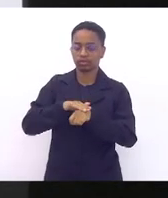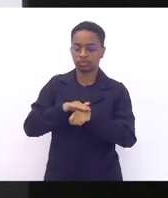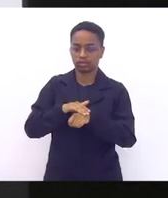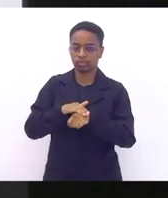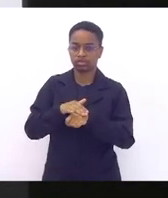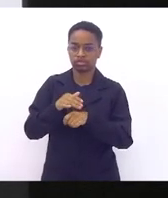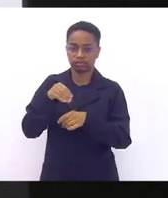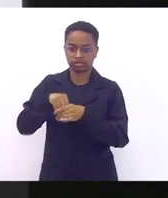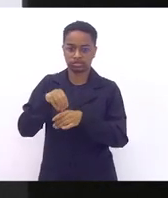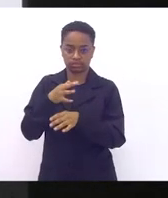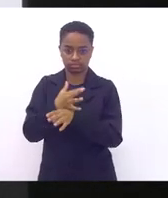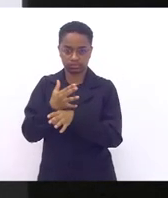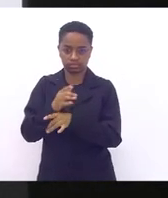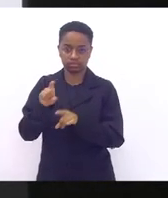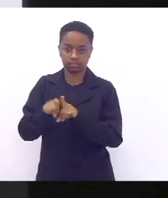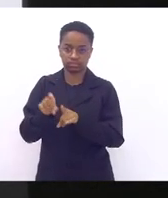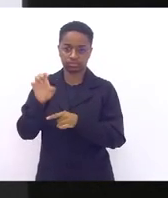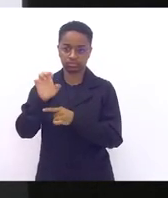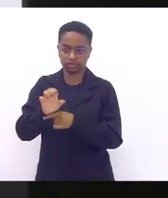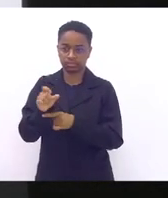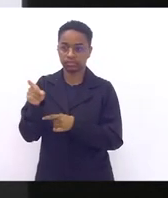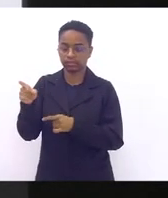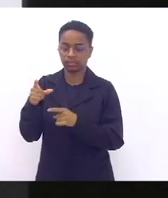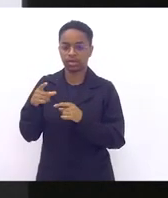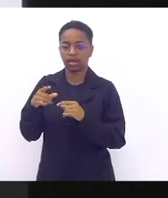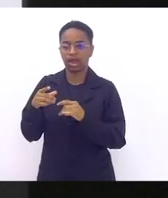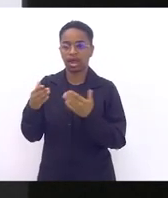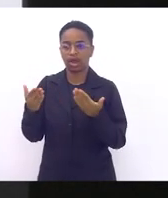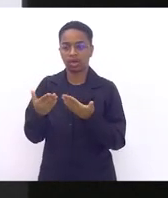isso aí também, né, já está... Tem aqui, tem lá.